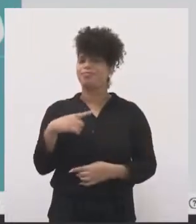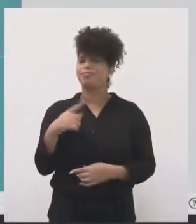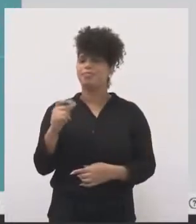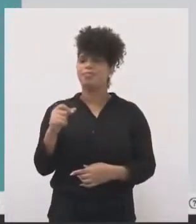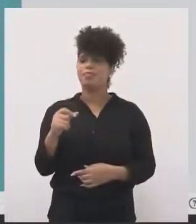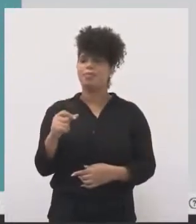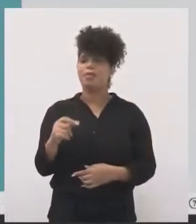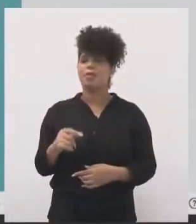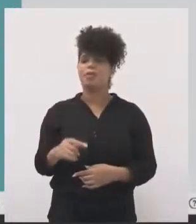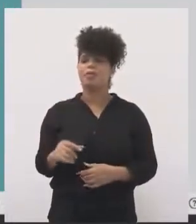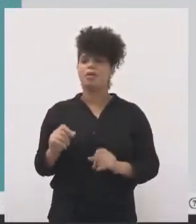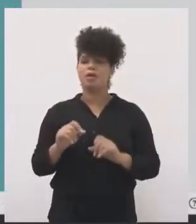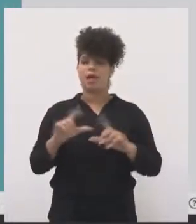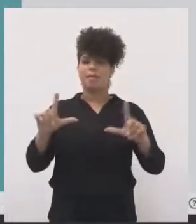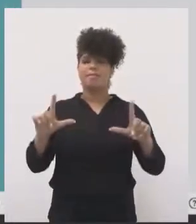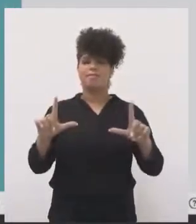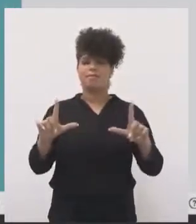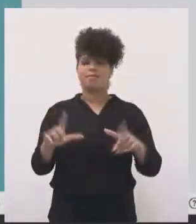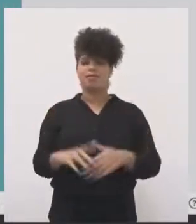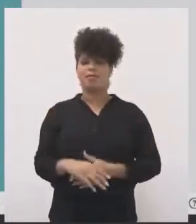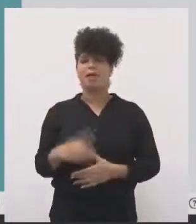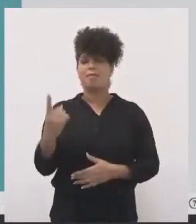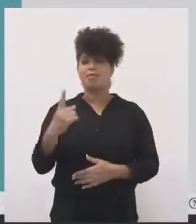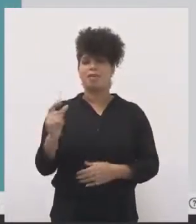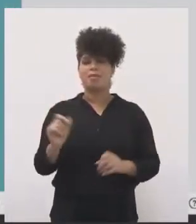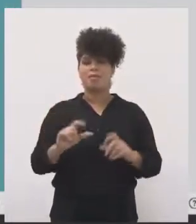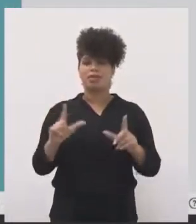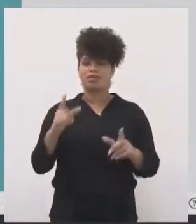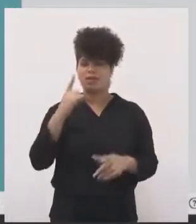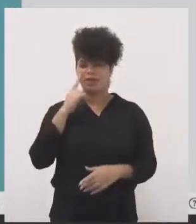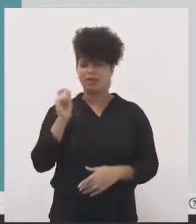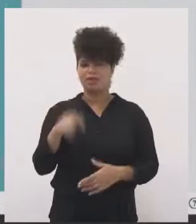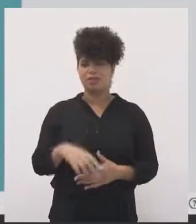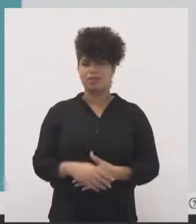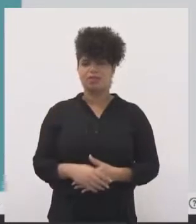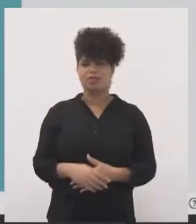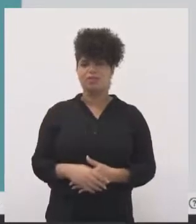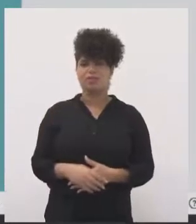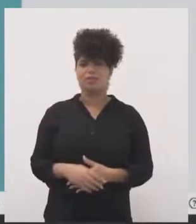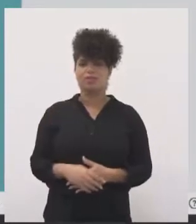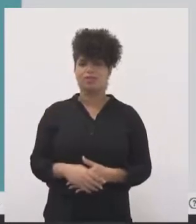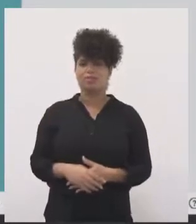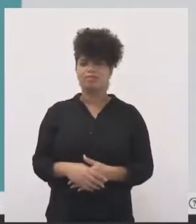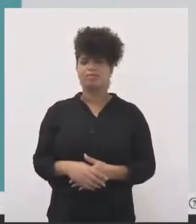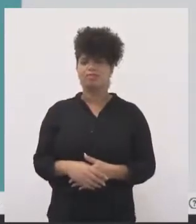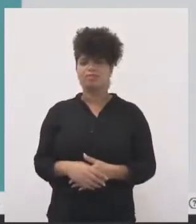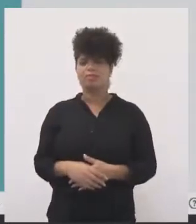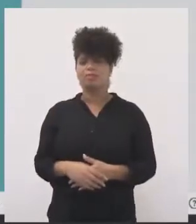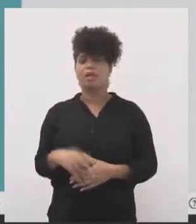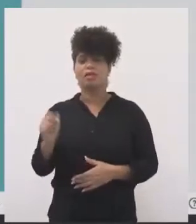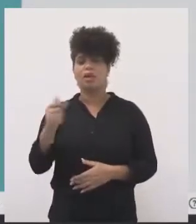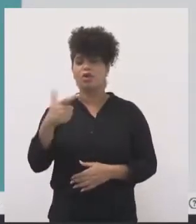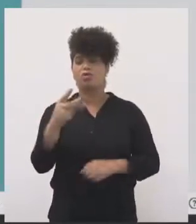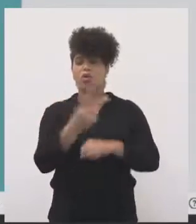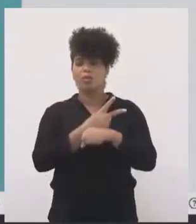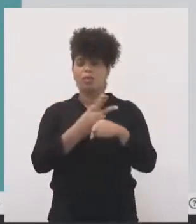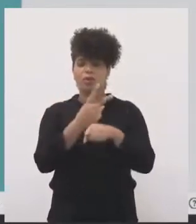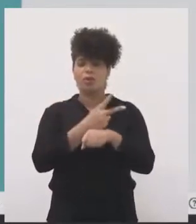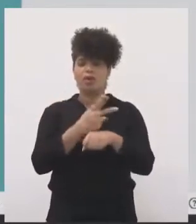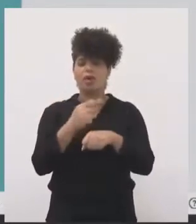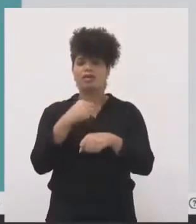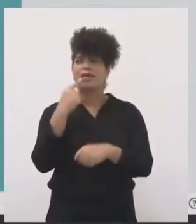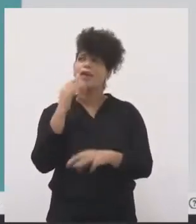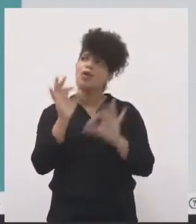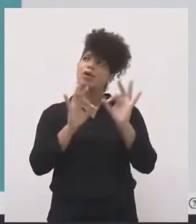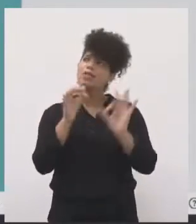da minha historinha. Então, posso posicionar aqui e deixar Dino Filipino. Posso procurar outros elementos para capa